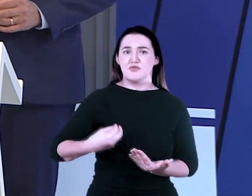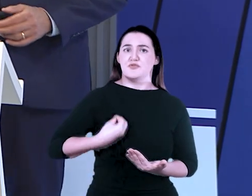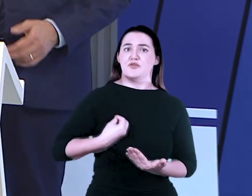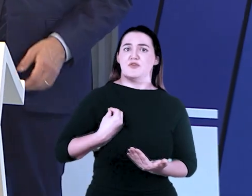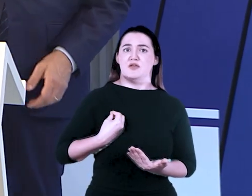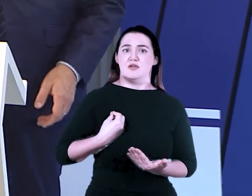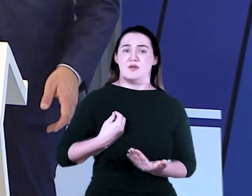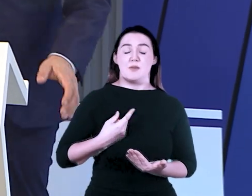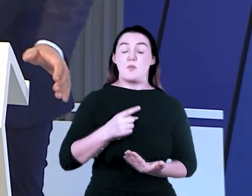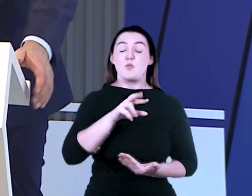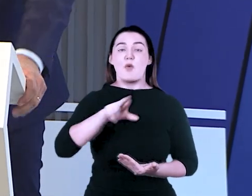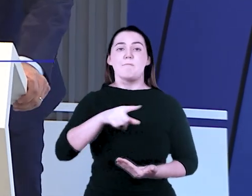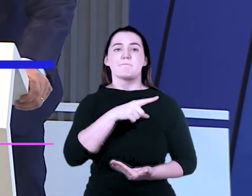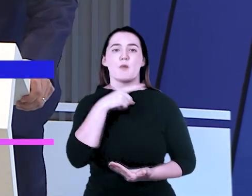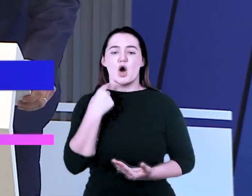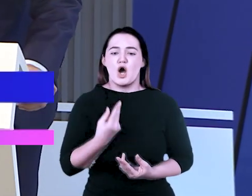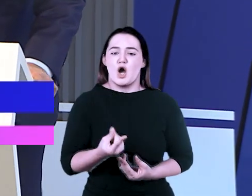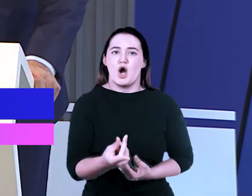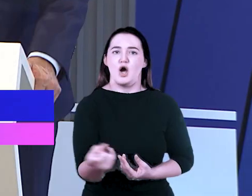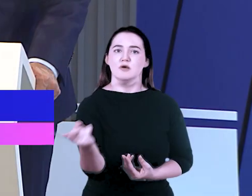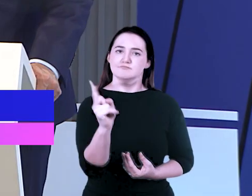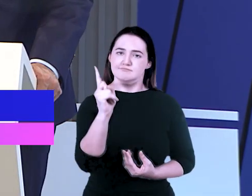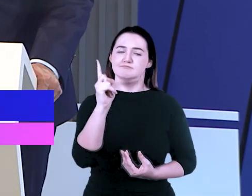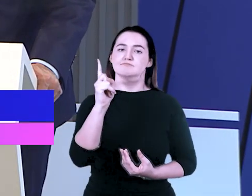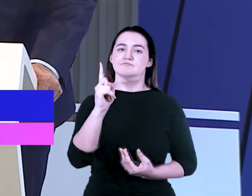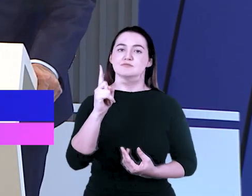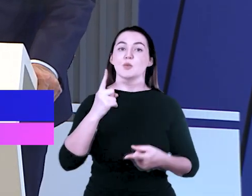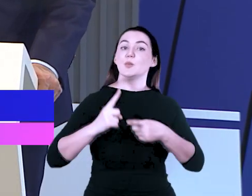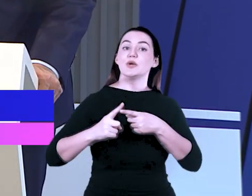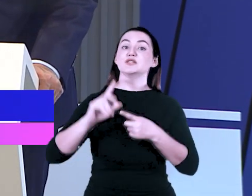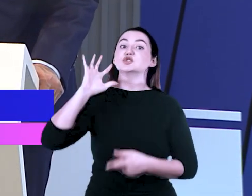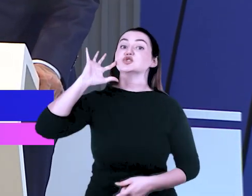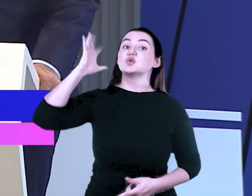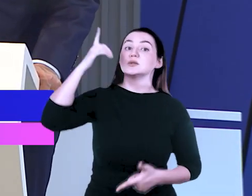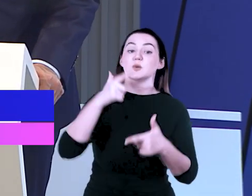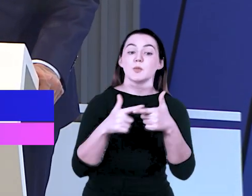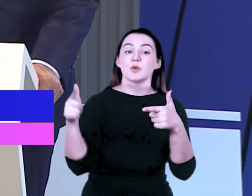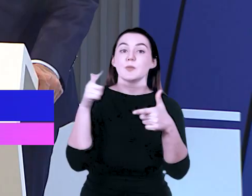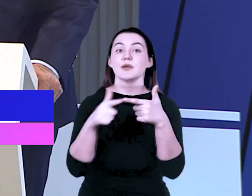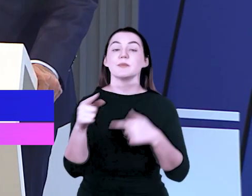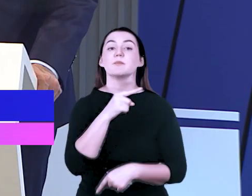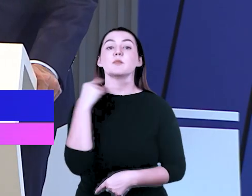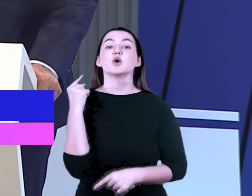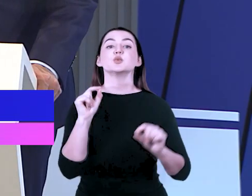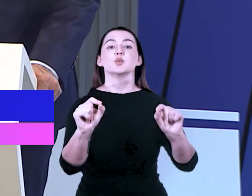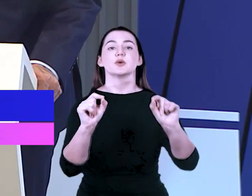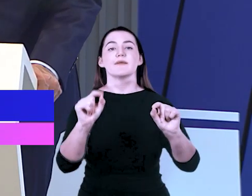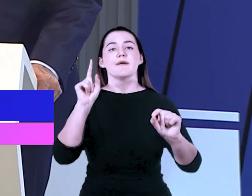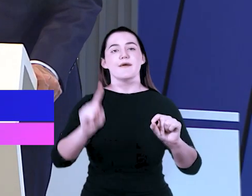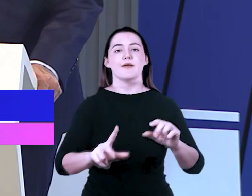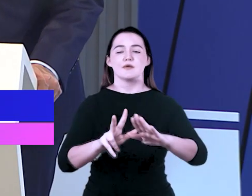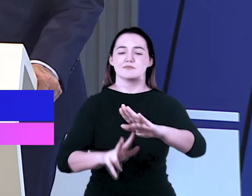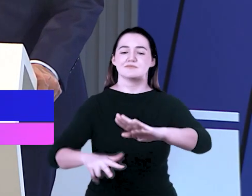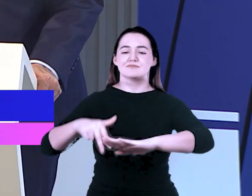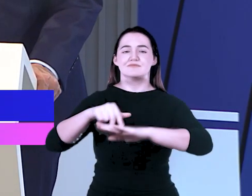26. A solução para o problema da morte é a